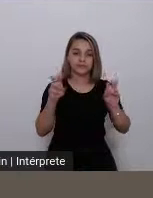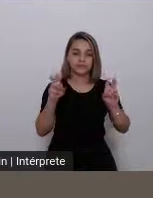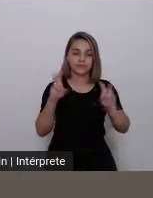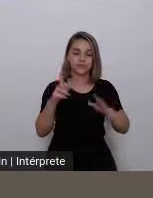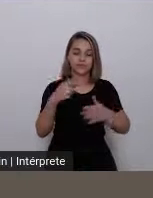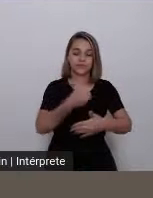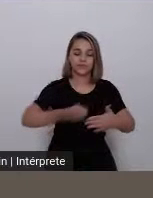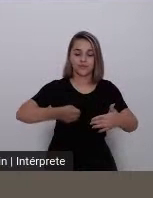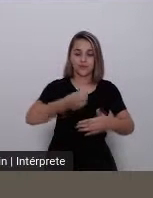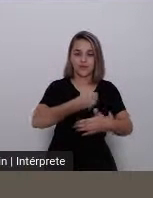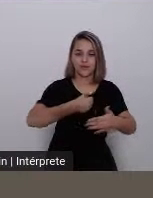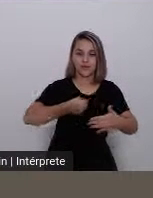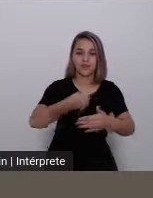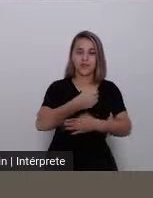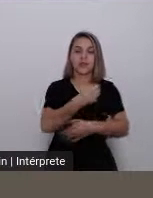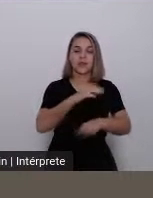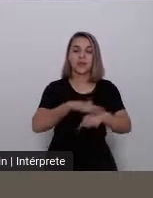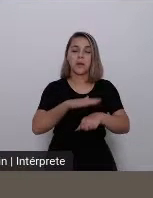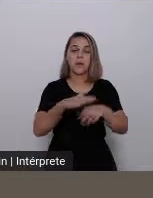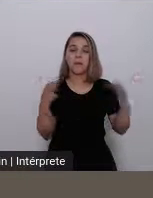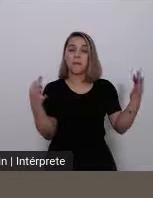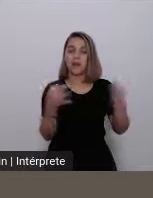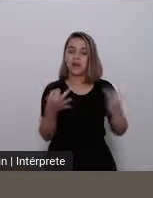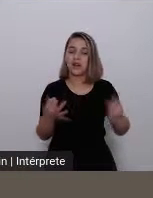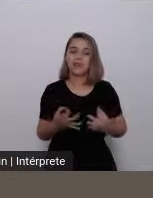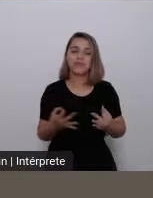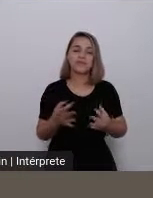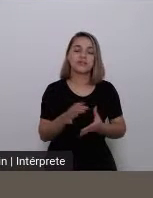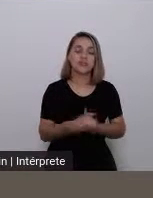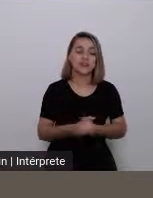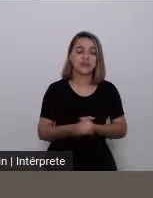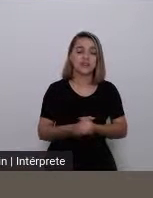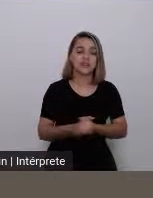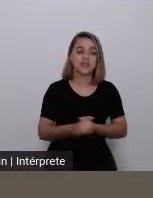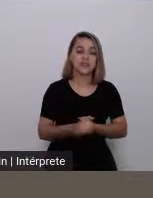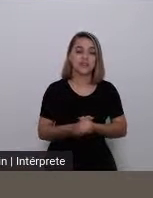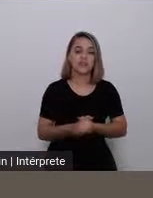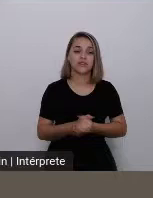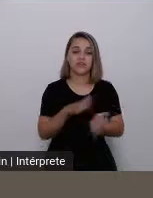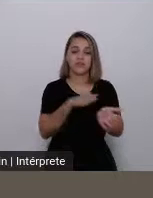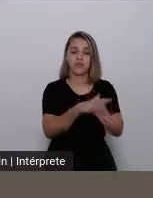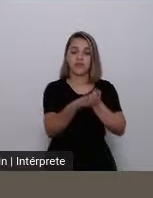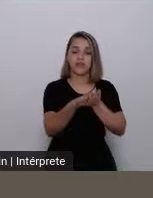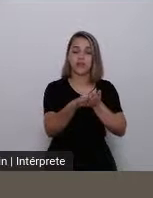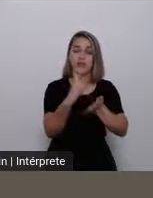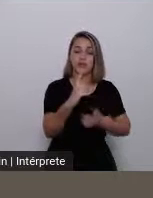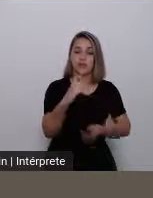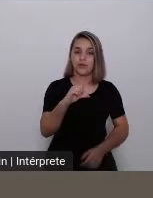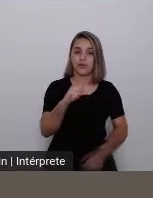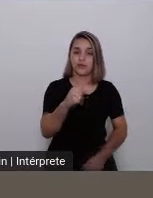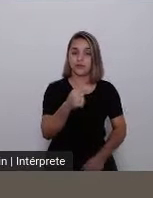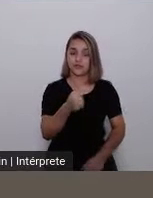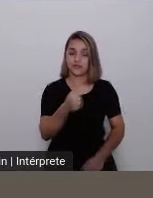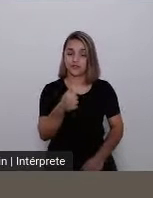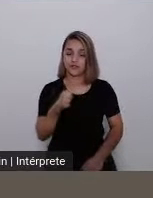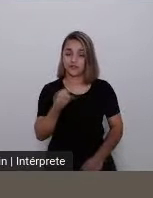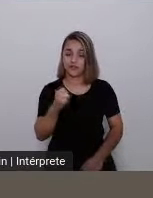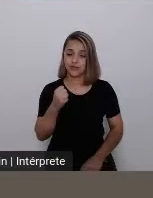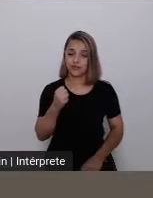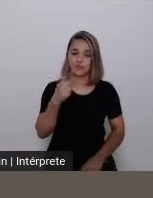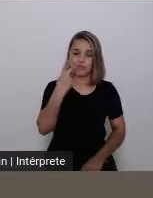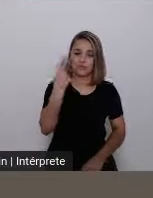das Almas deste Mundo. É um livro diário que foi produzido em 1918 pelos frequentadores